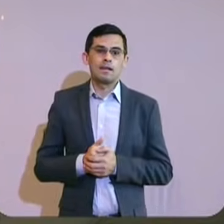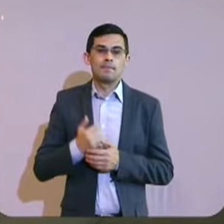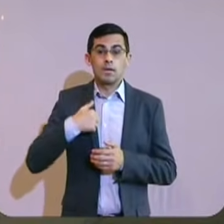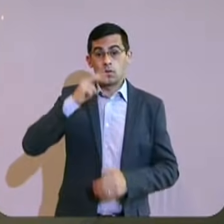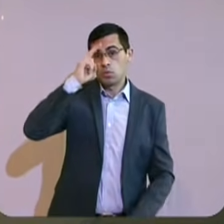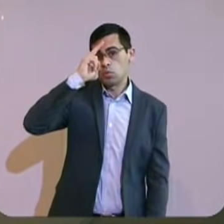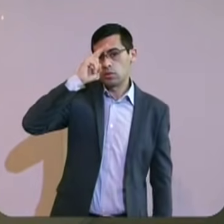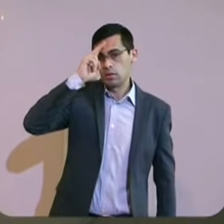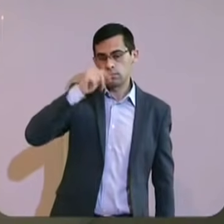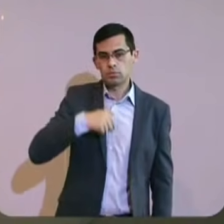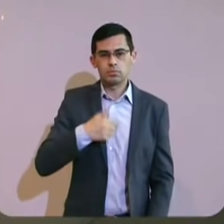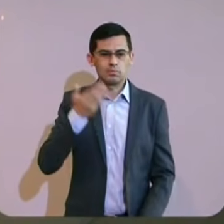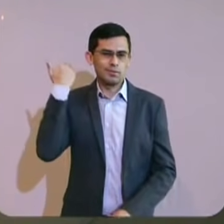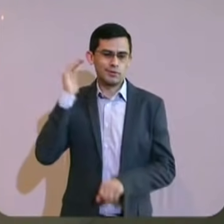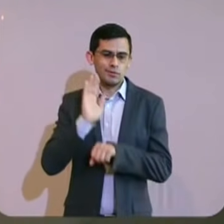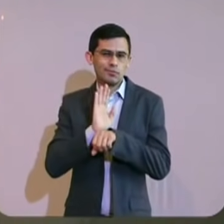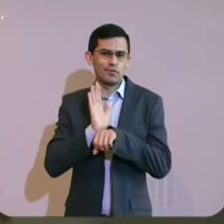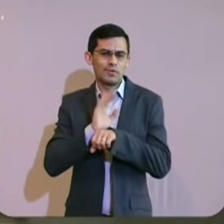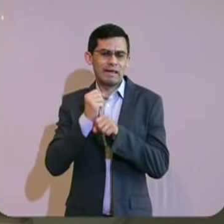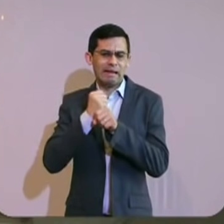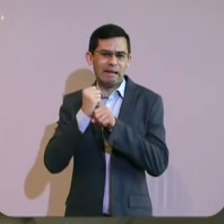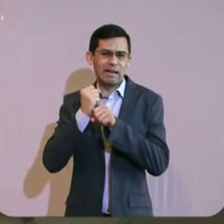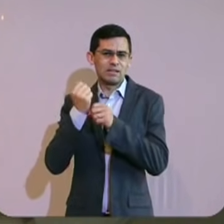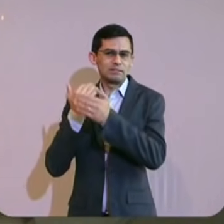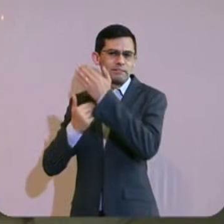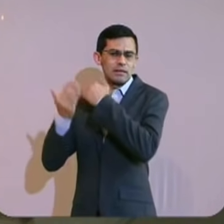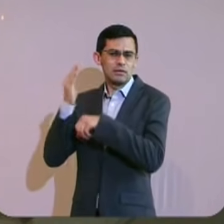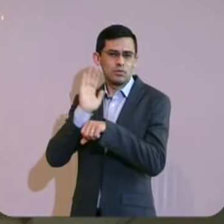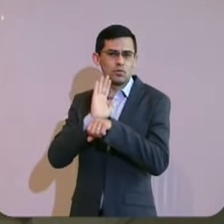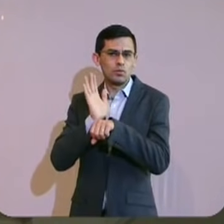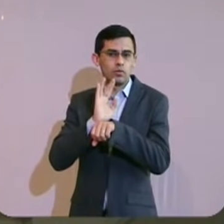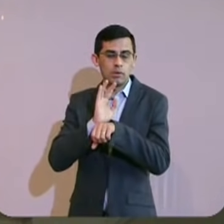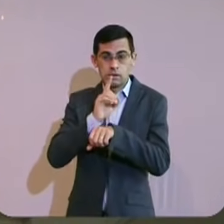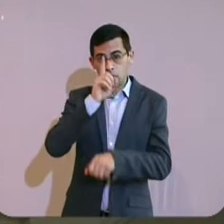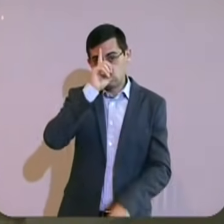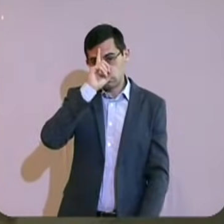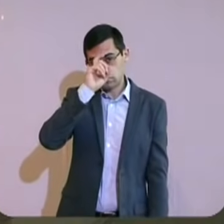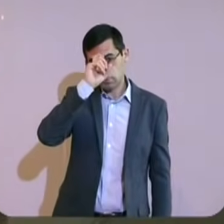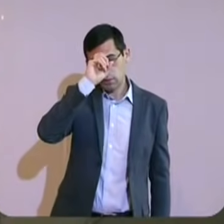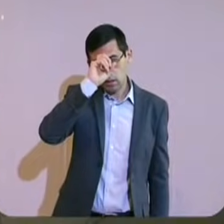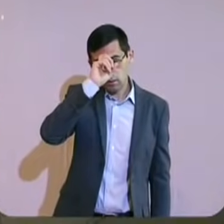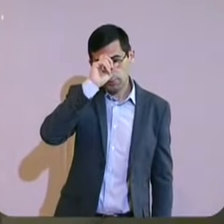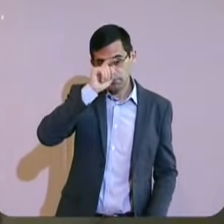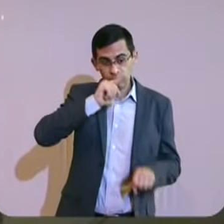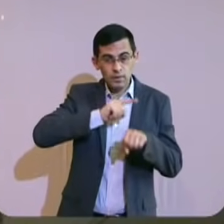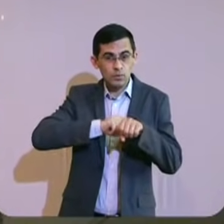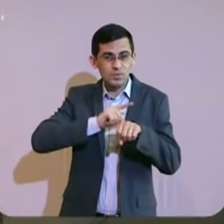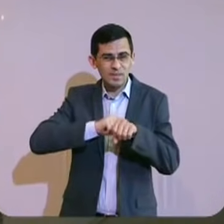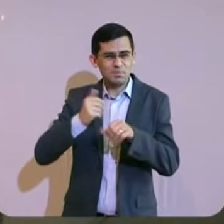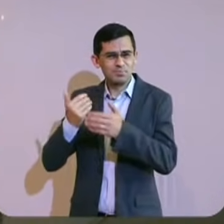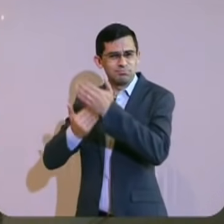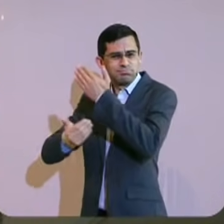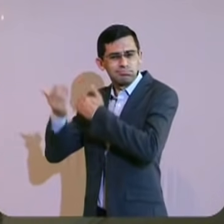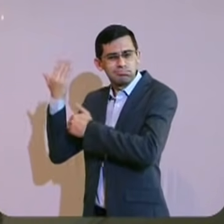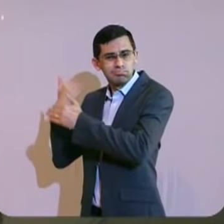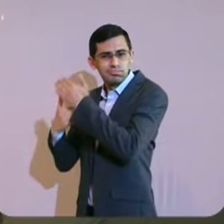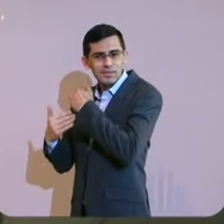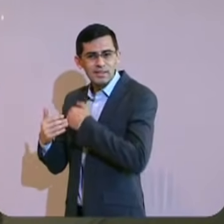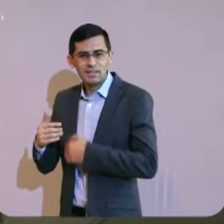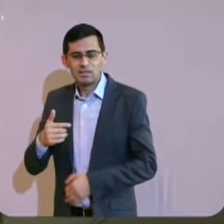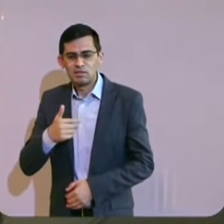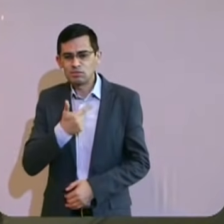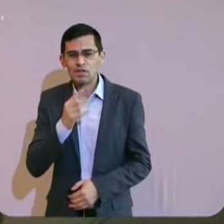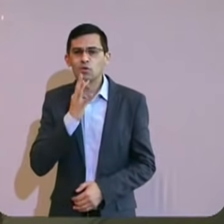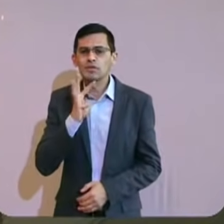Eu me lembro de um filme que assistia muitos anos atrás, de um hospital, nos tempos da Idade Média, quando eles não tinham